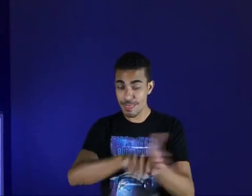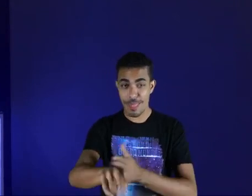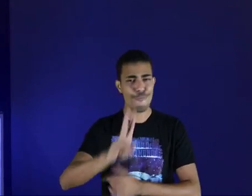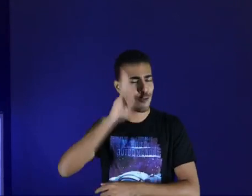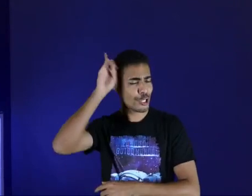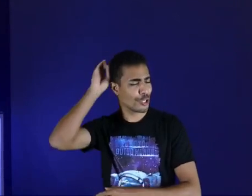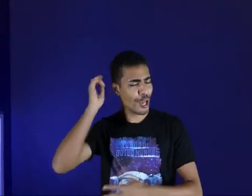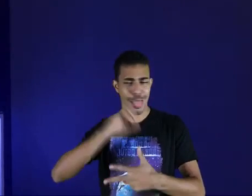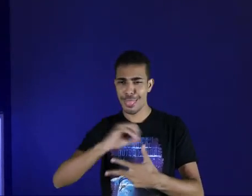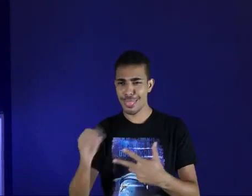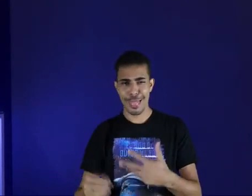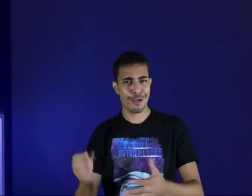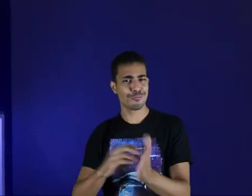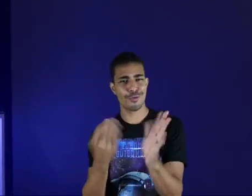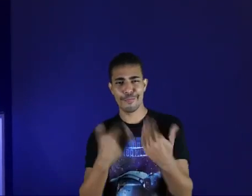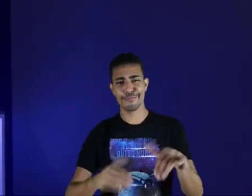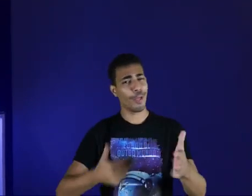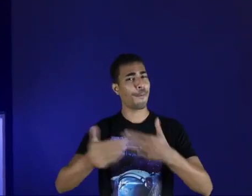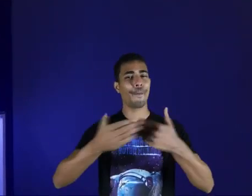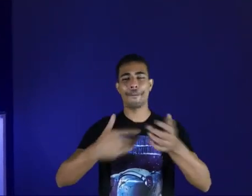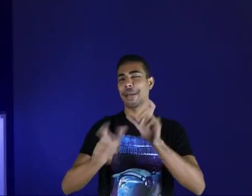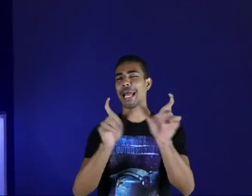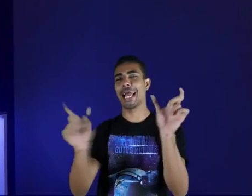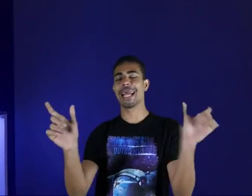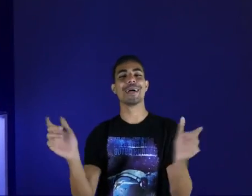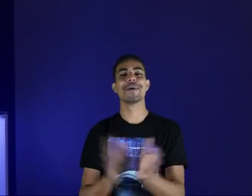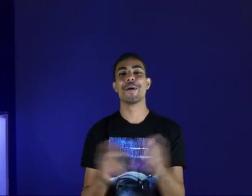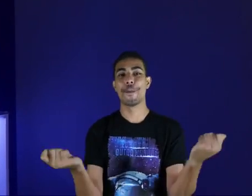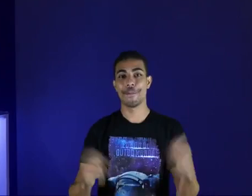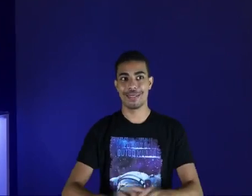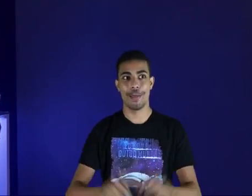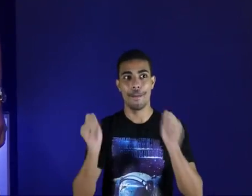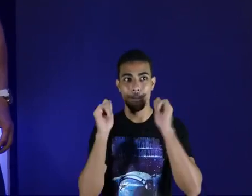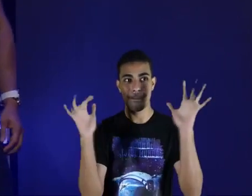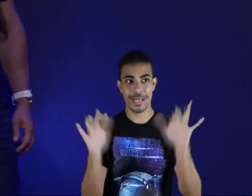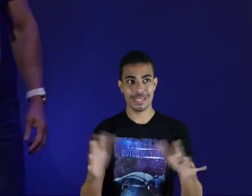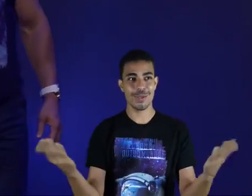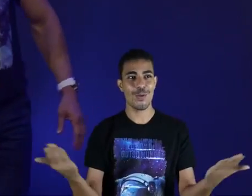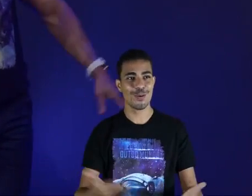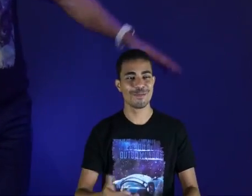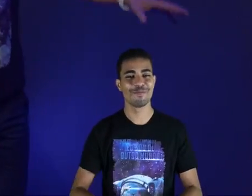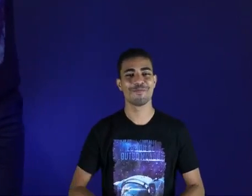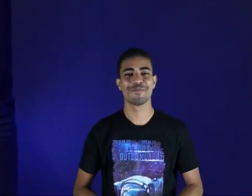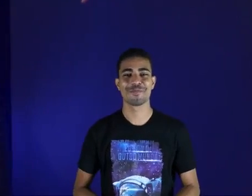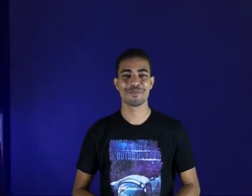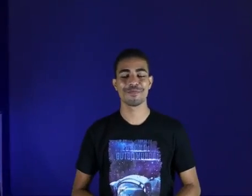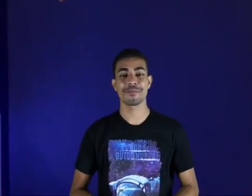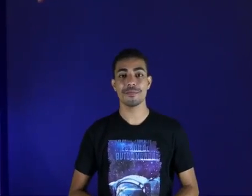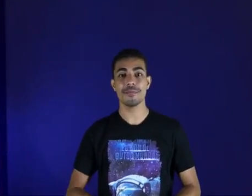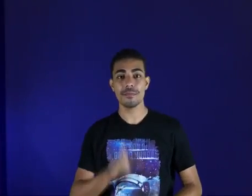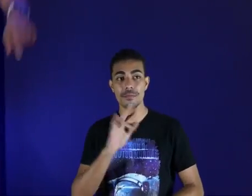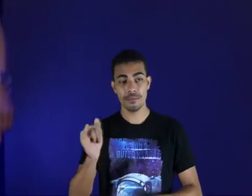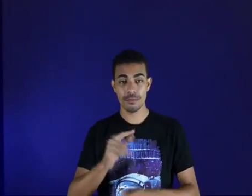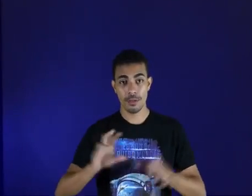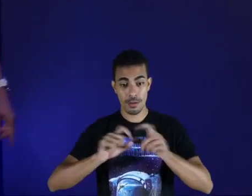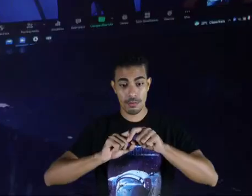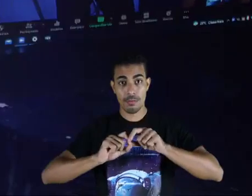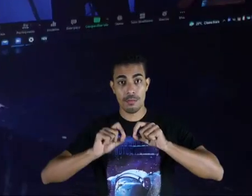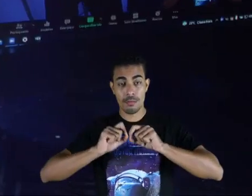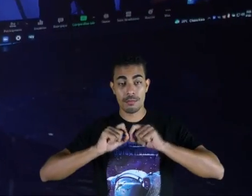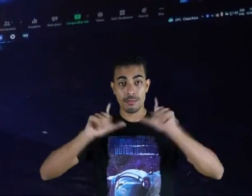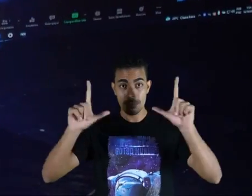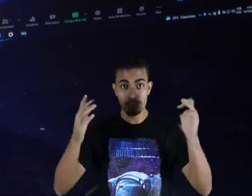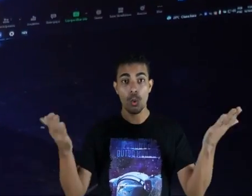vestibular, o Enem, chama aí do jeito que você quiser, porque vai ser muita bênção, ok? Vai aparecer aí agora, aí, coloca aí seu